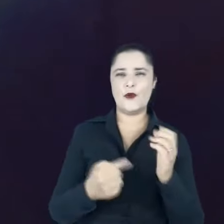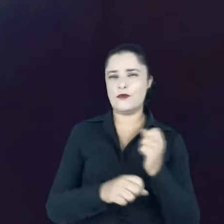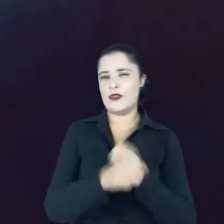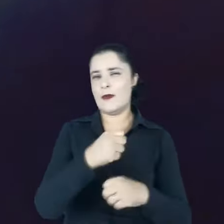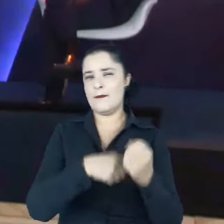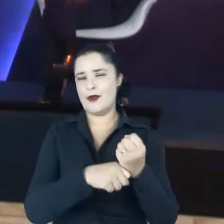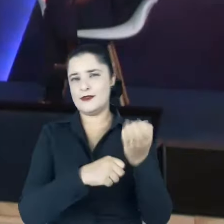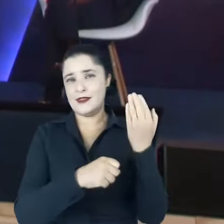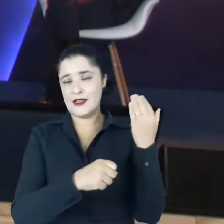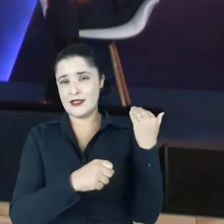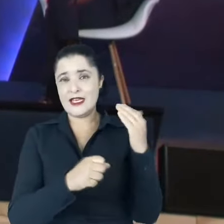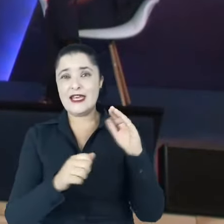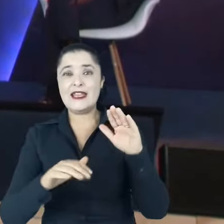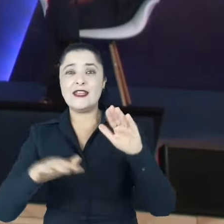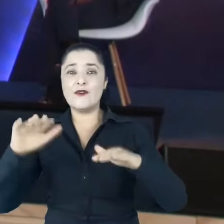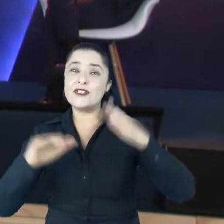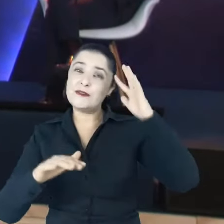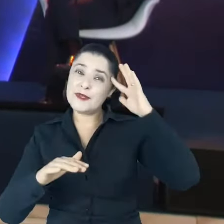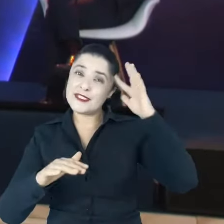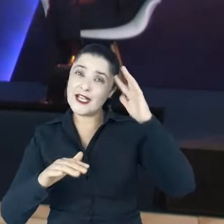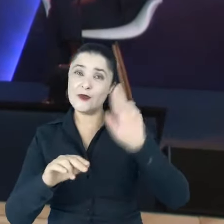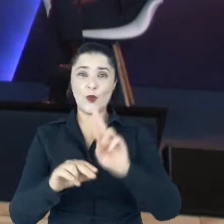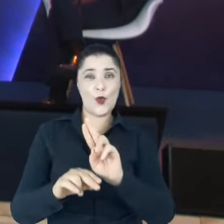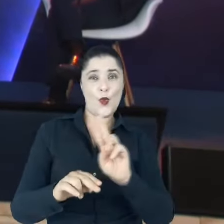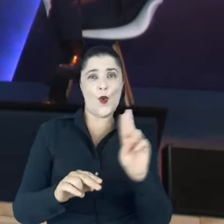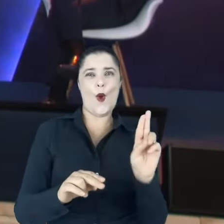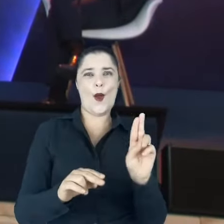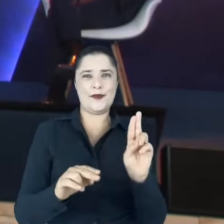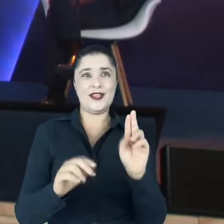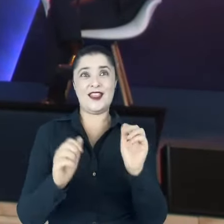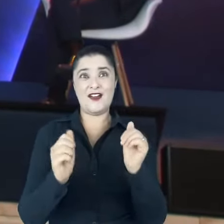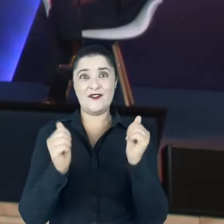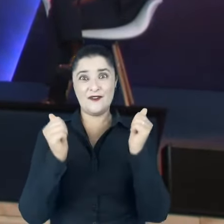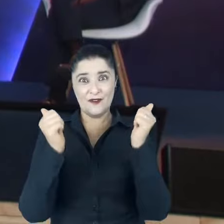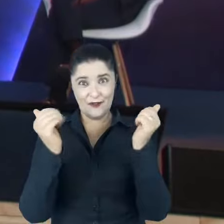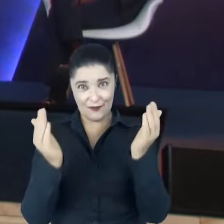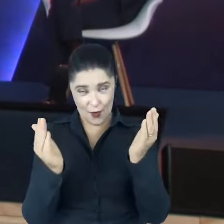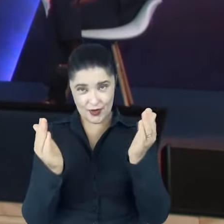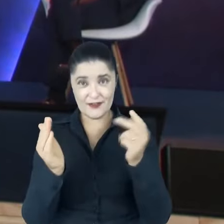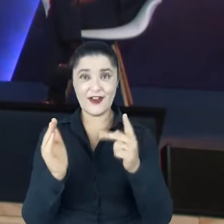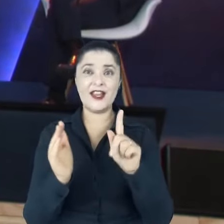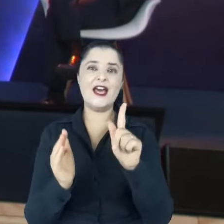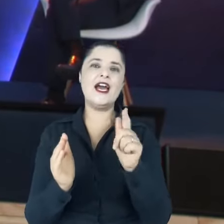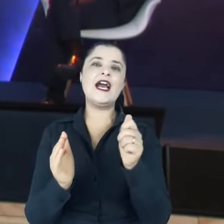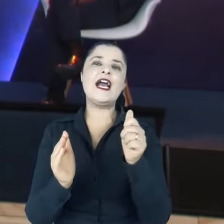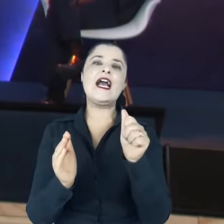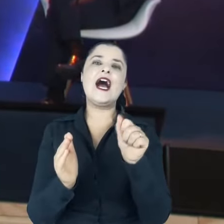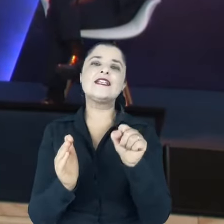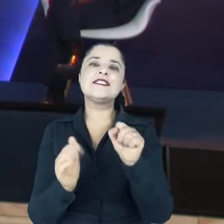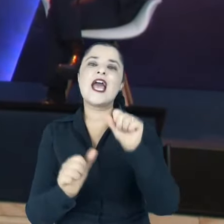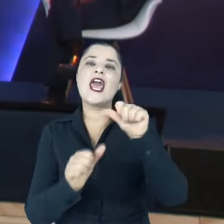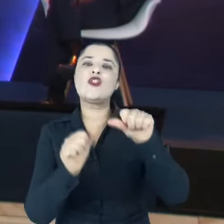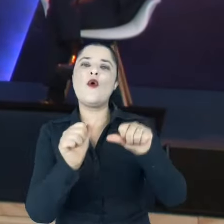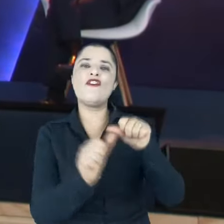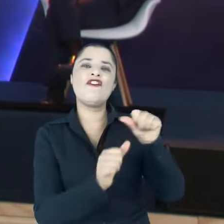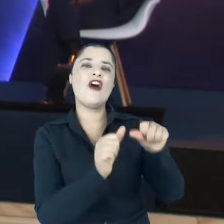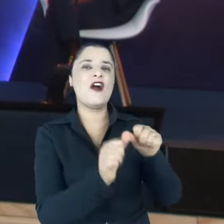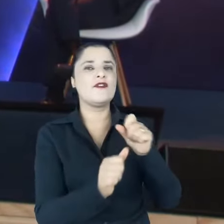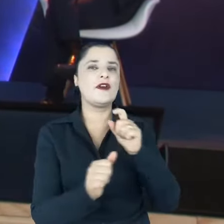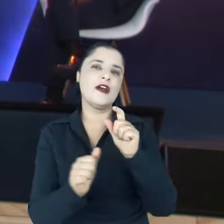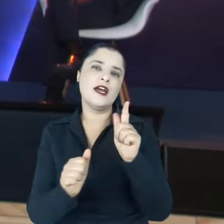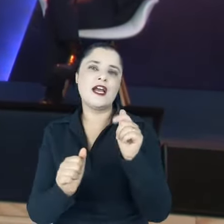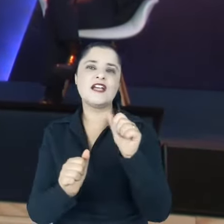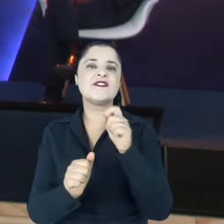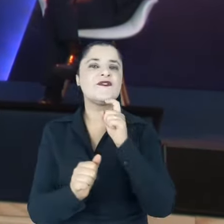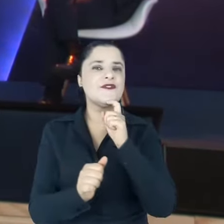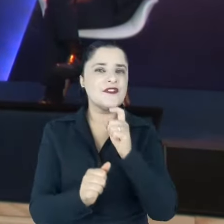pensar até no nome, né? Porque lá fora se fala em gás renovável, né? Enfim, o gás verde. A gente vai ter que pensar